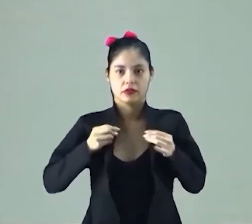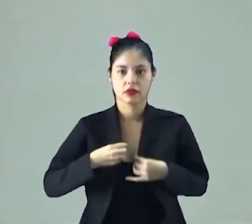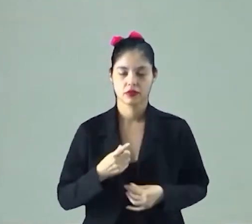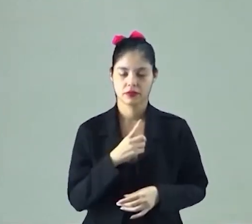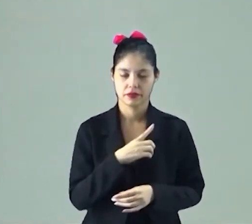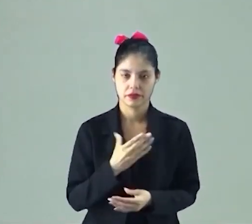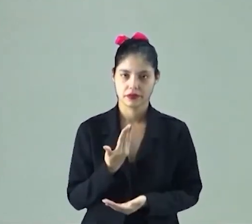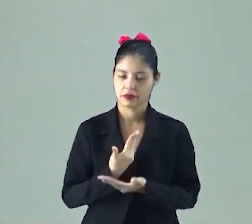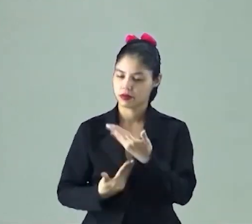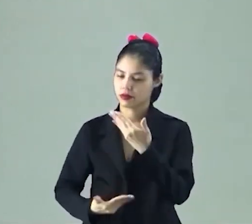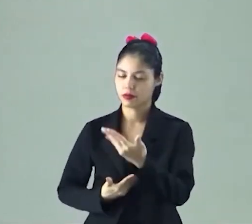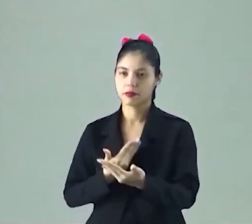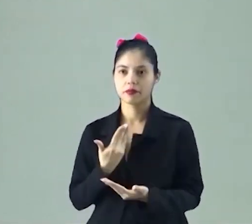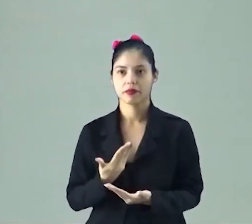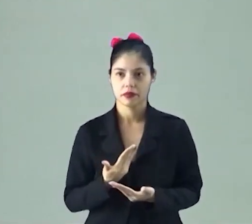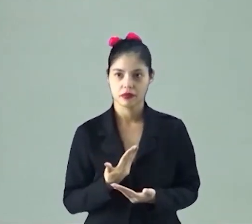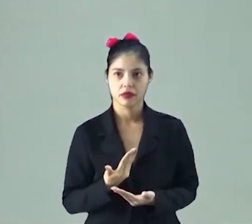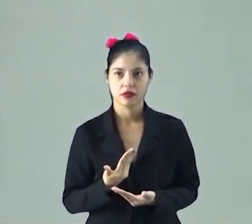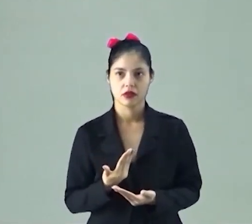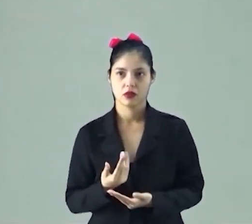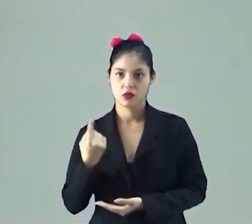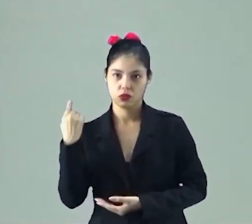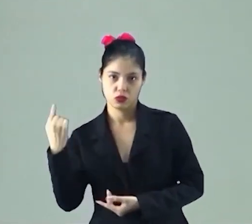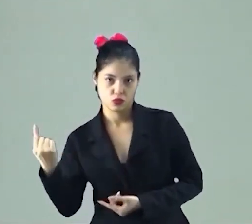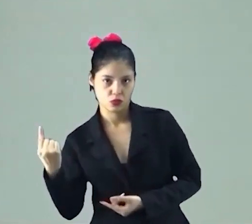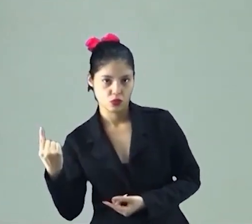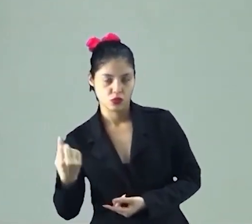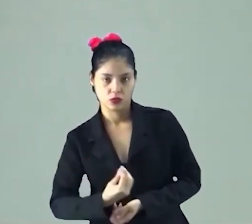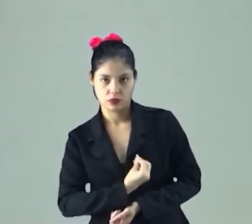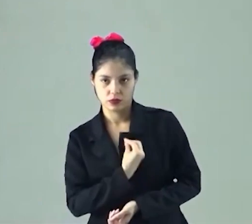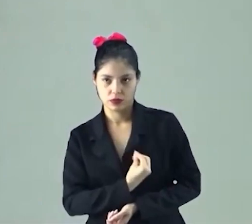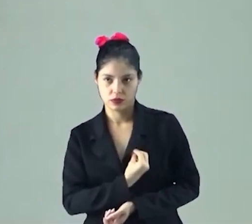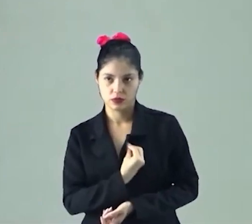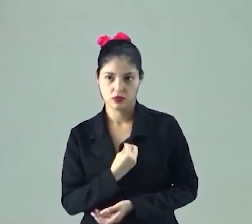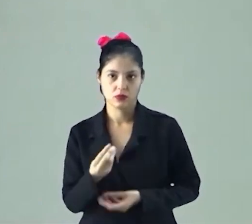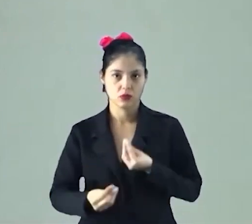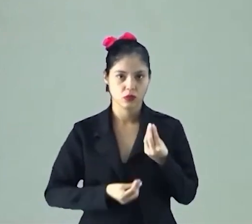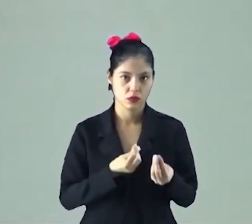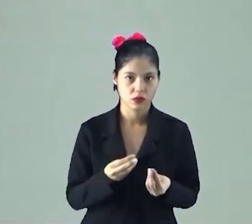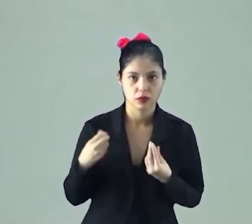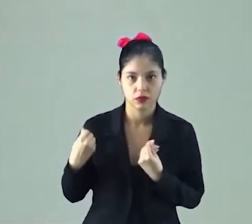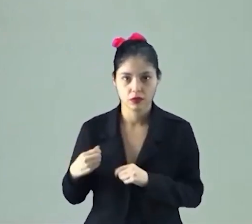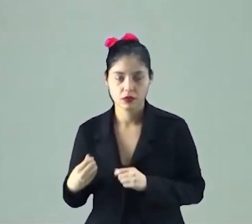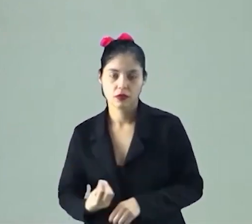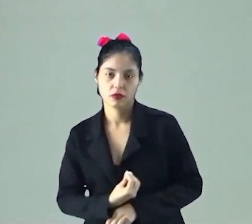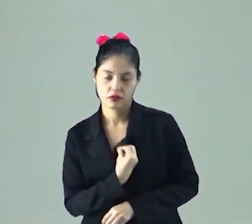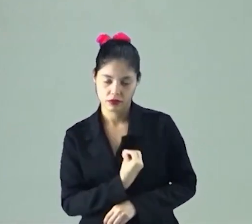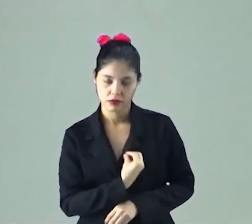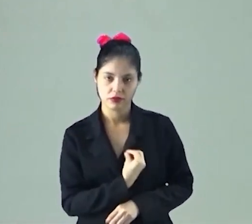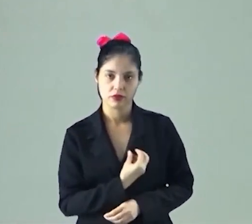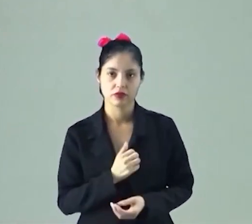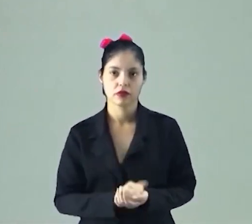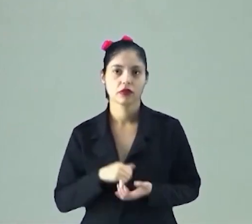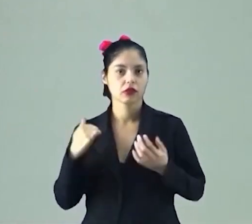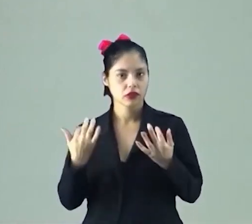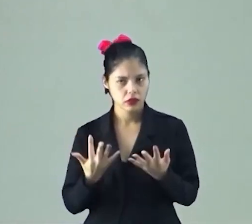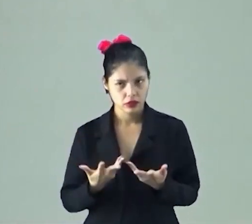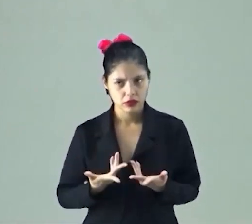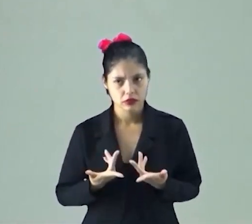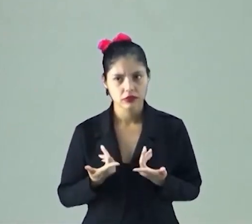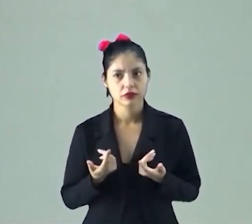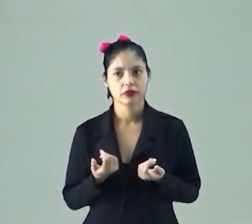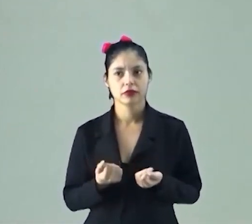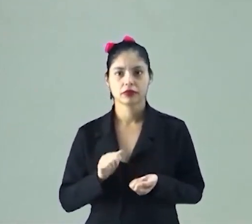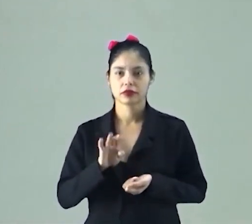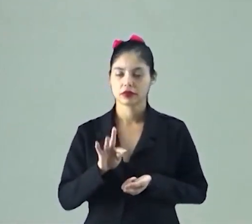a interação entre aquilo que é o ambiente que o organismo vive e como ele precisa sobreviver nesse ambiente e suas habilidades, que é aquilo